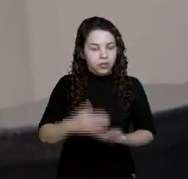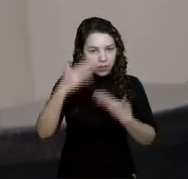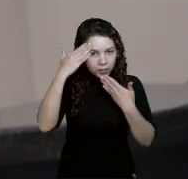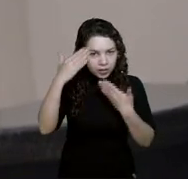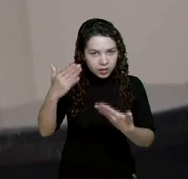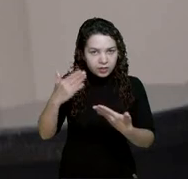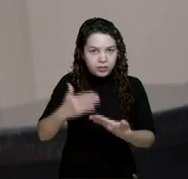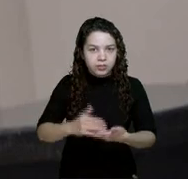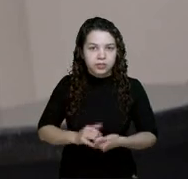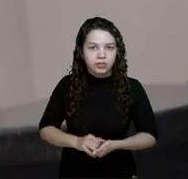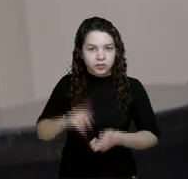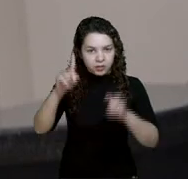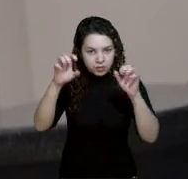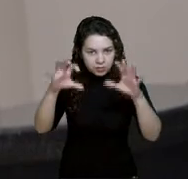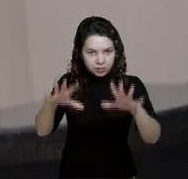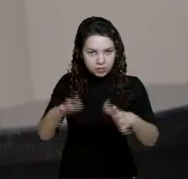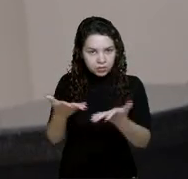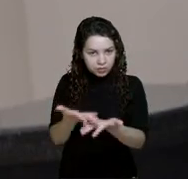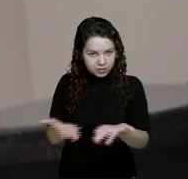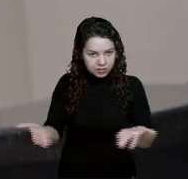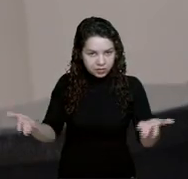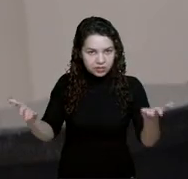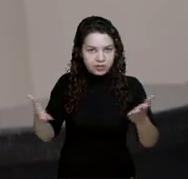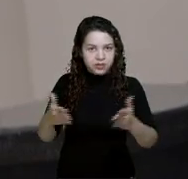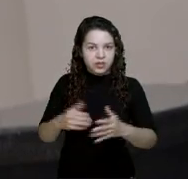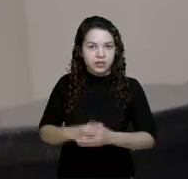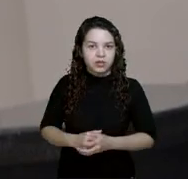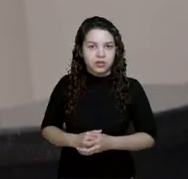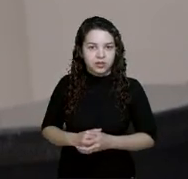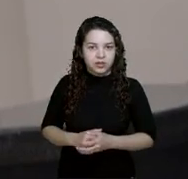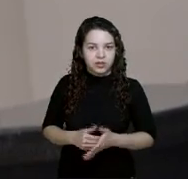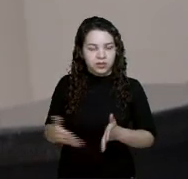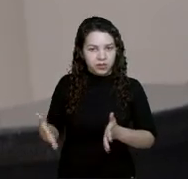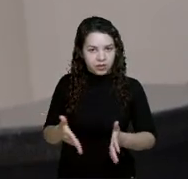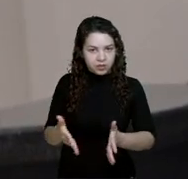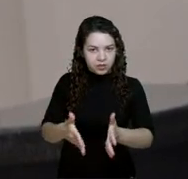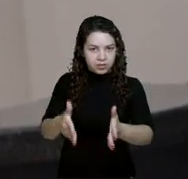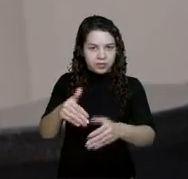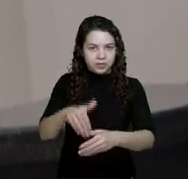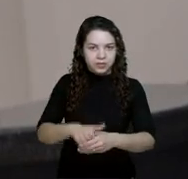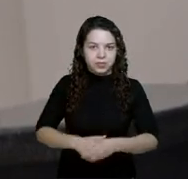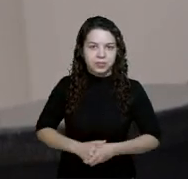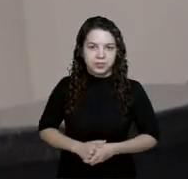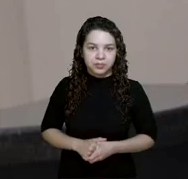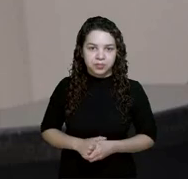obrigada. E que Deus abençoe a todos vocês nessa jornada eleitoral aí que se avizinha.